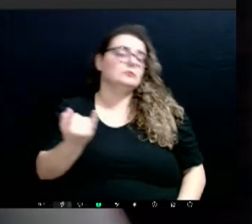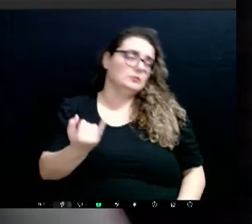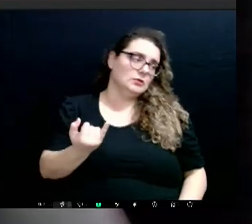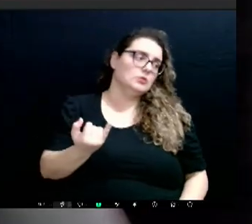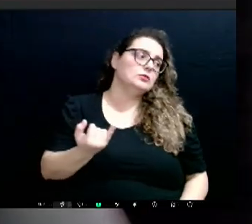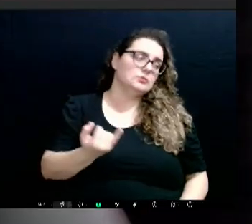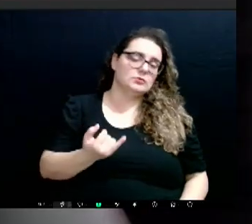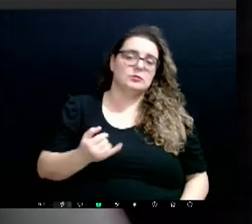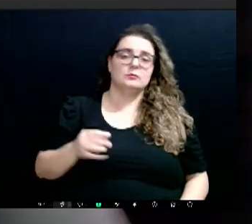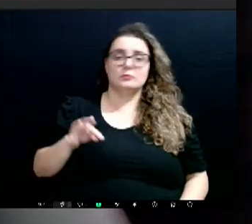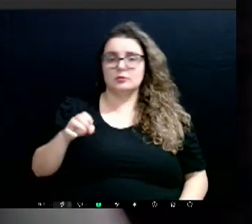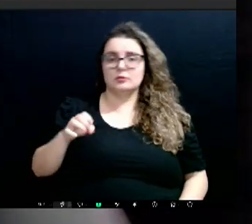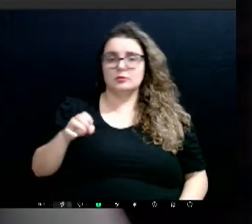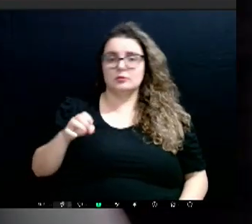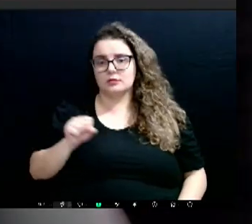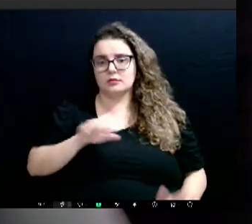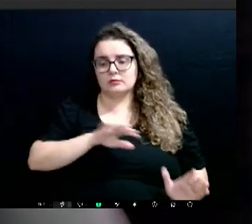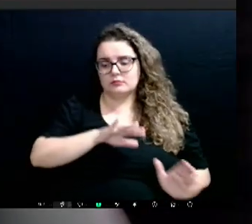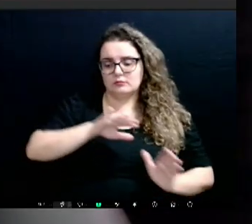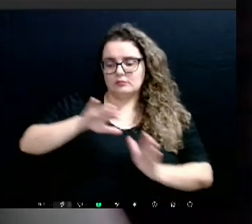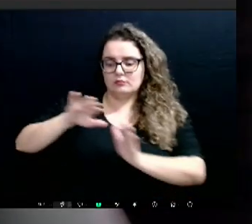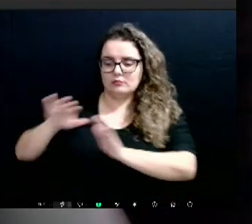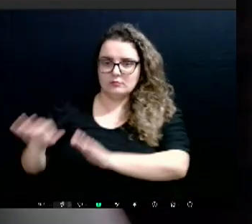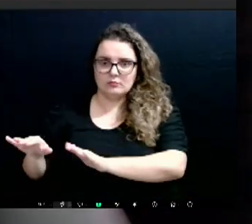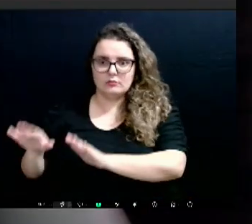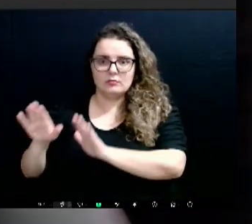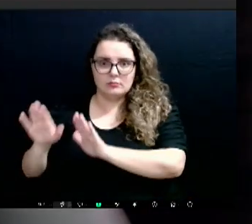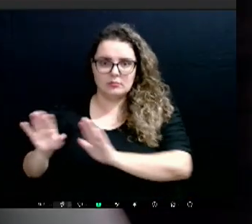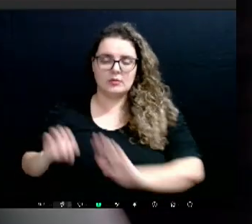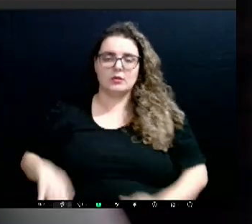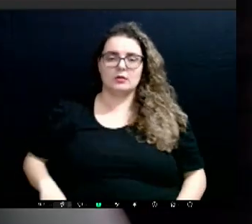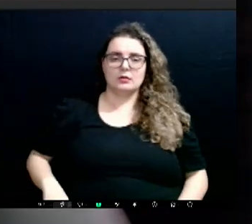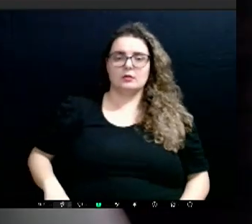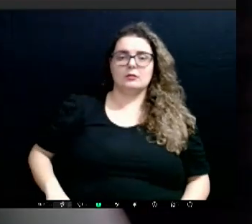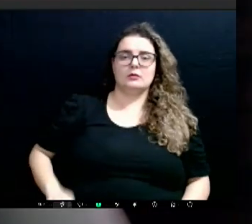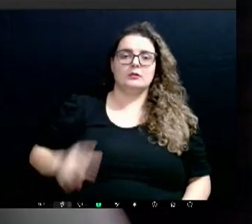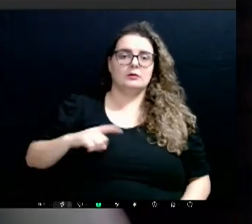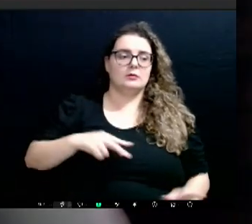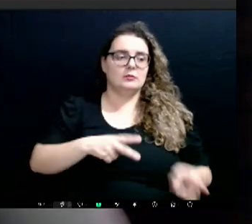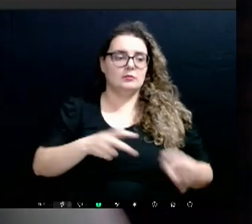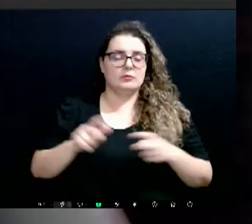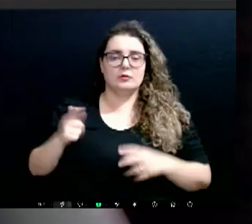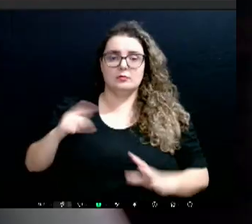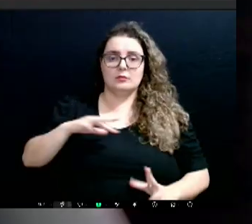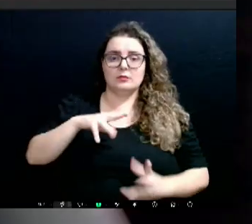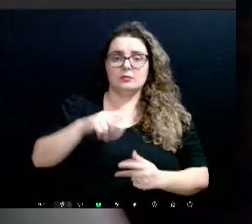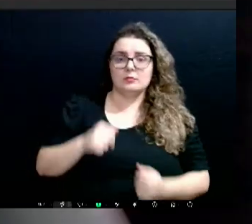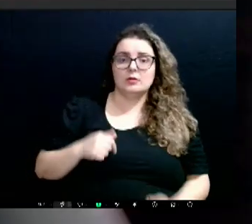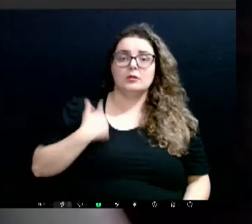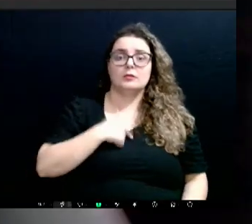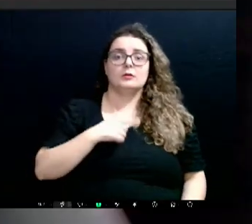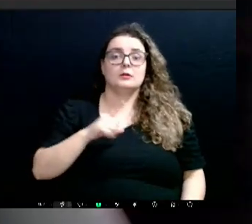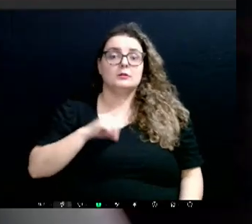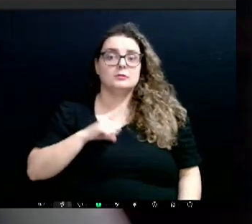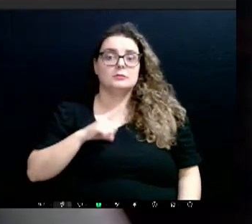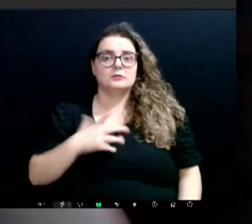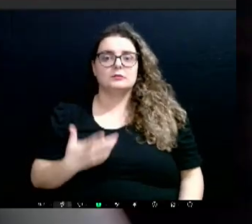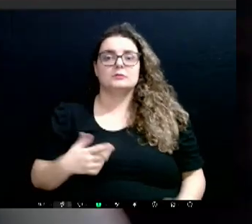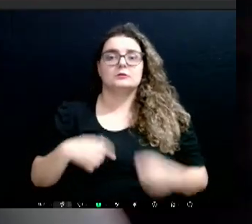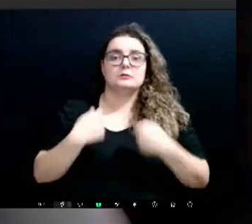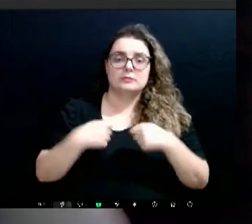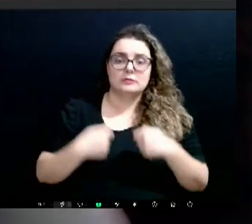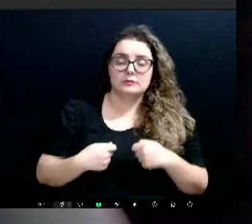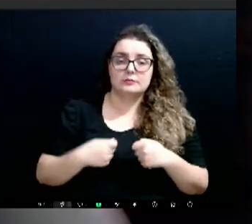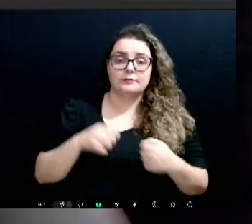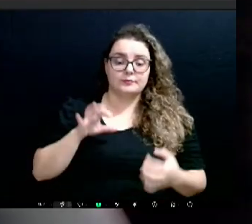elas fiquem no lugar onde que elas têm que estar. Então, a gente tem percebido que com a globalização, a gente também tem tido essa necessidade de estar conectado com o